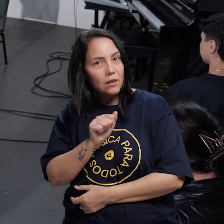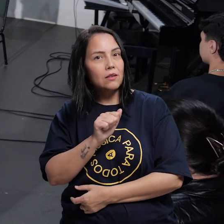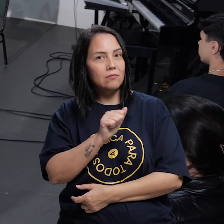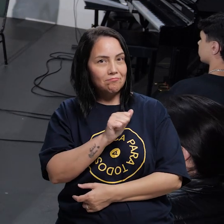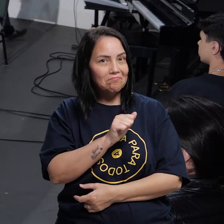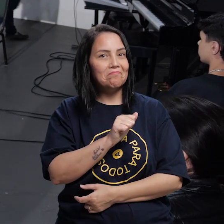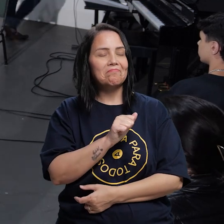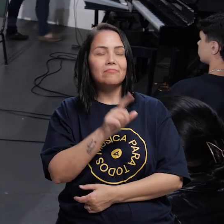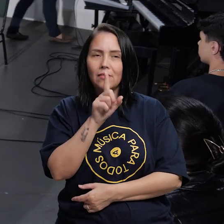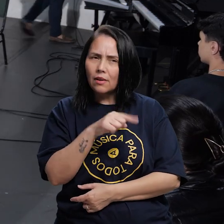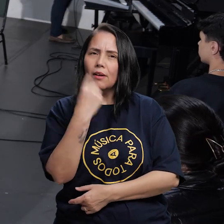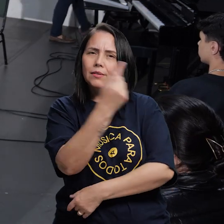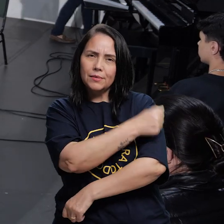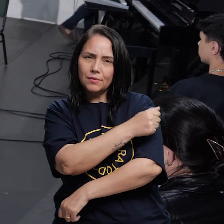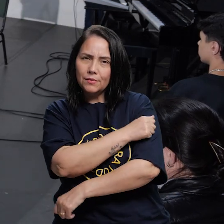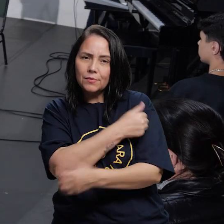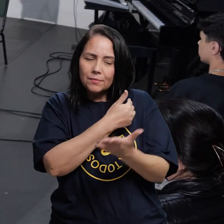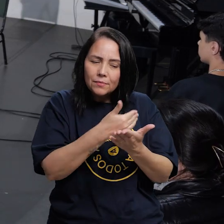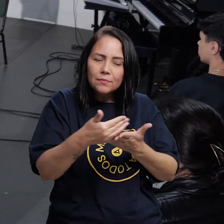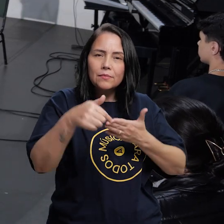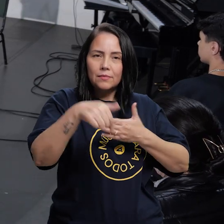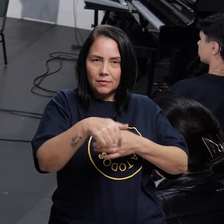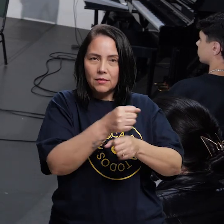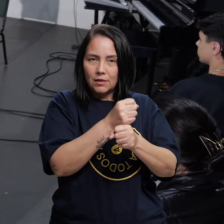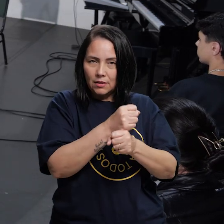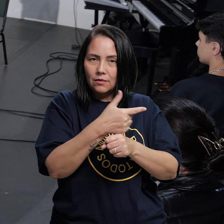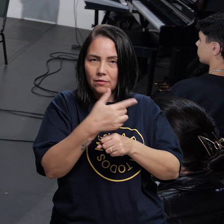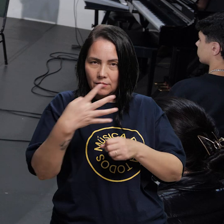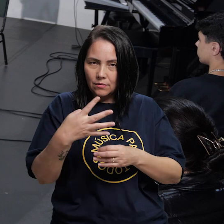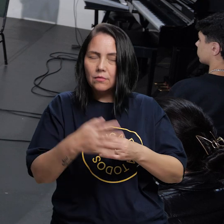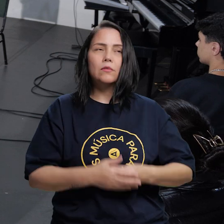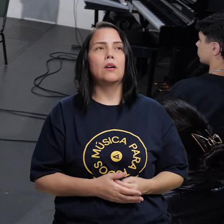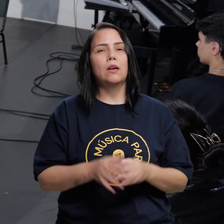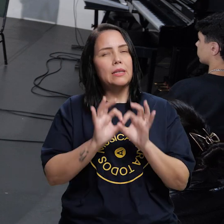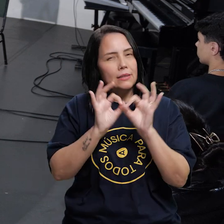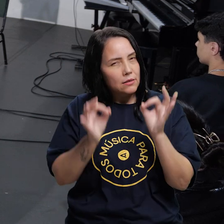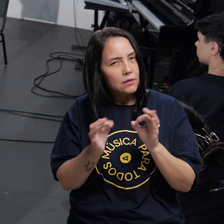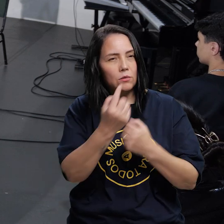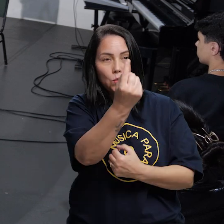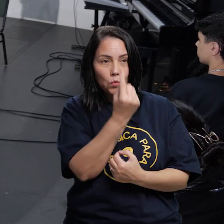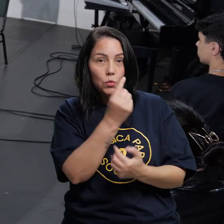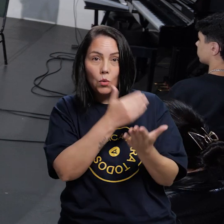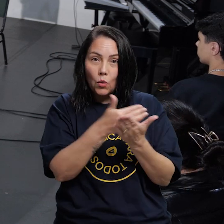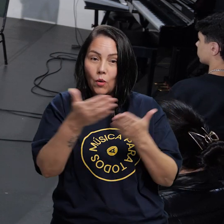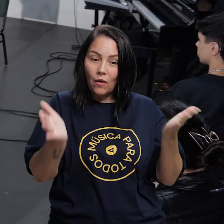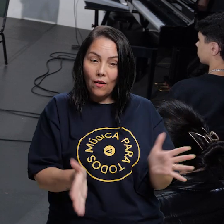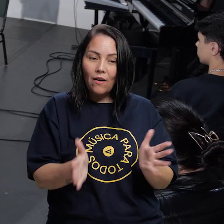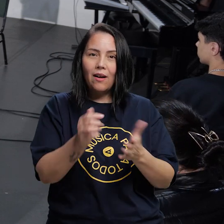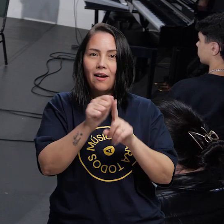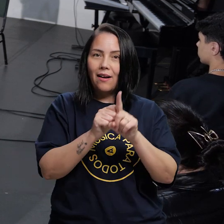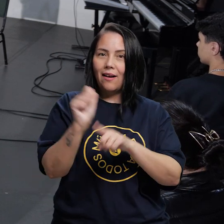Também são alunos também do nível 1, iniciaram também esse ano, né? Um desses alunos também começou agora